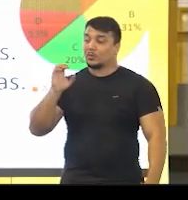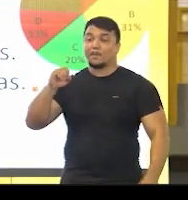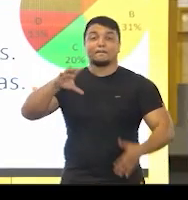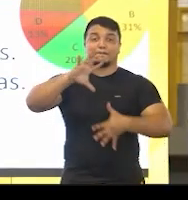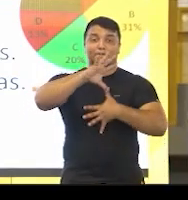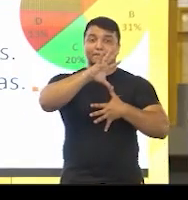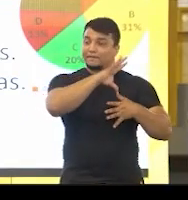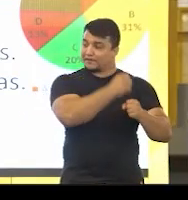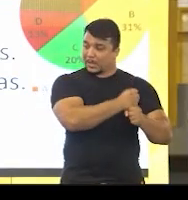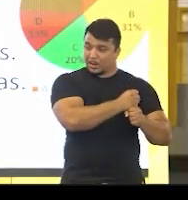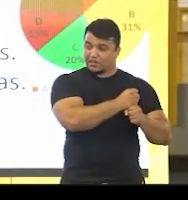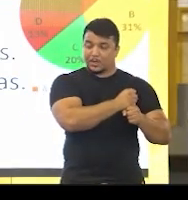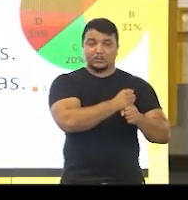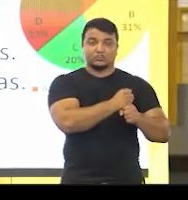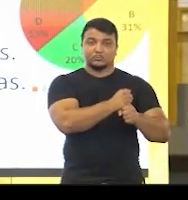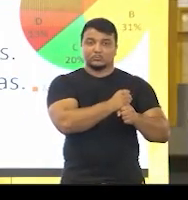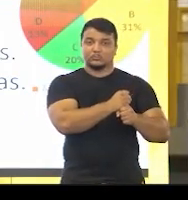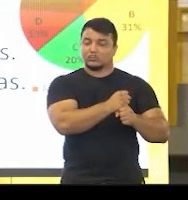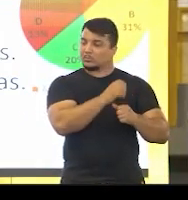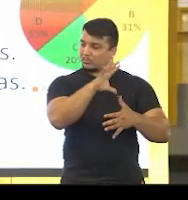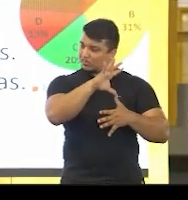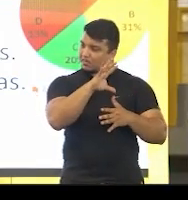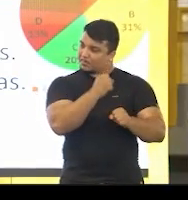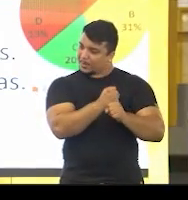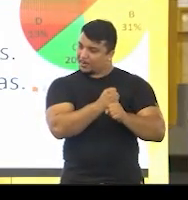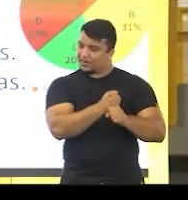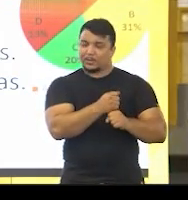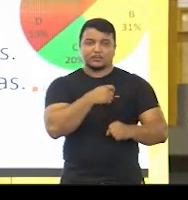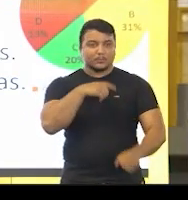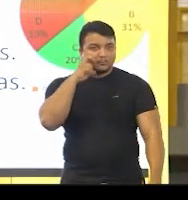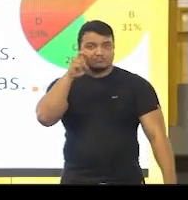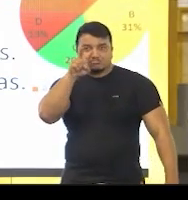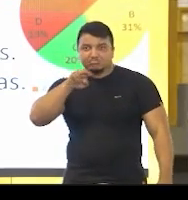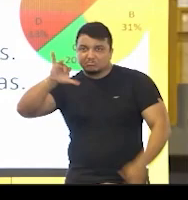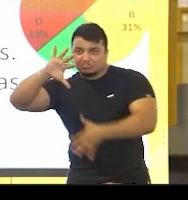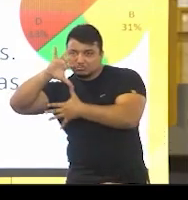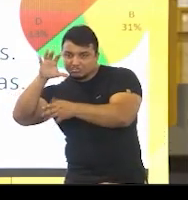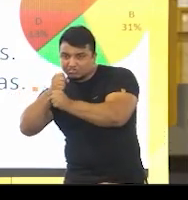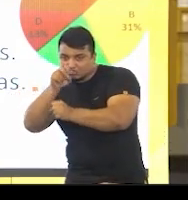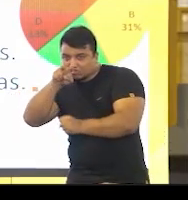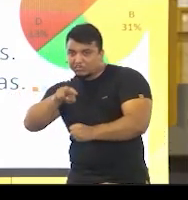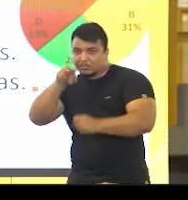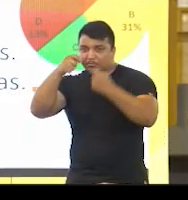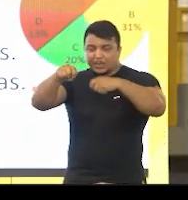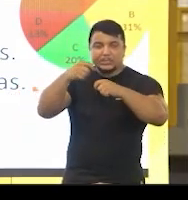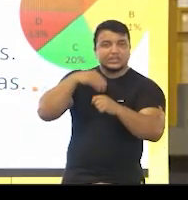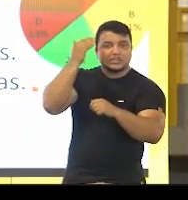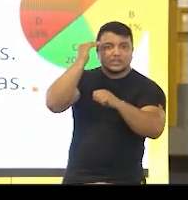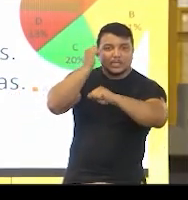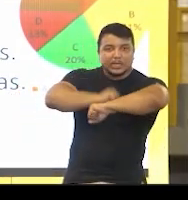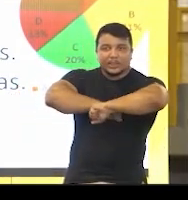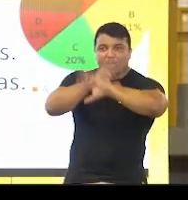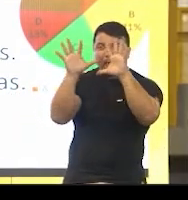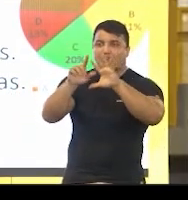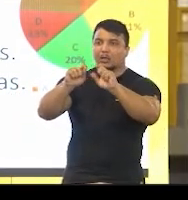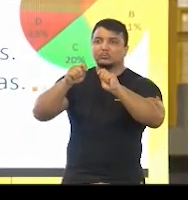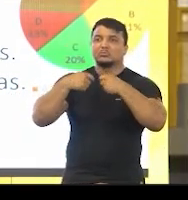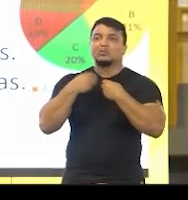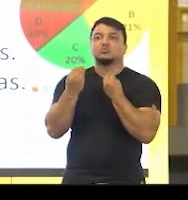O quê? Pronto, o mapa. Eu vou olhar o mapa. Eu preciso interpretar esse